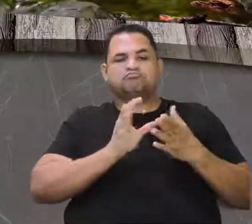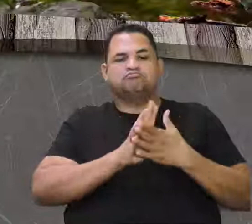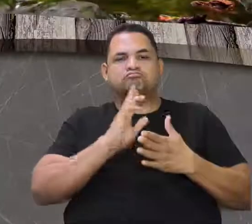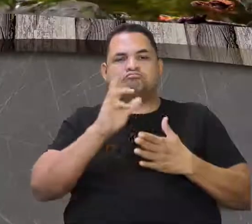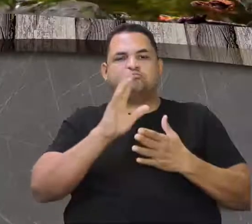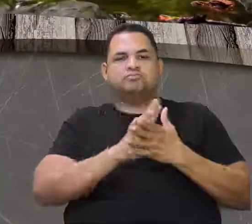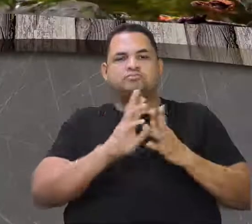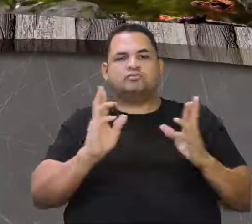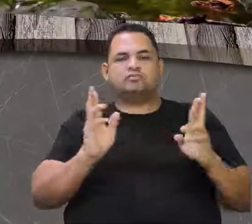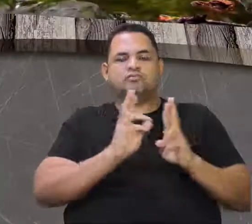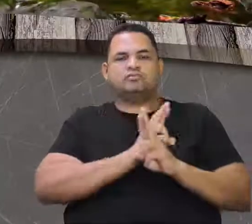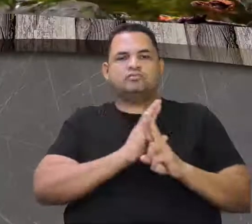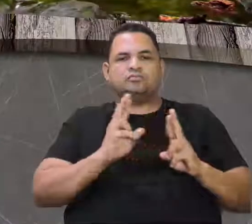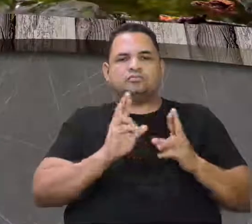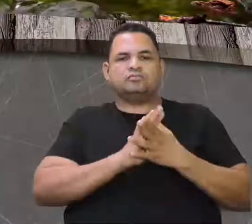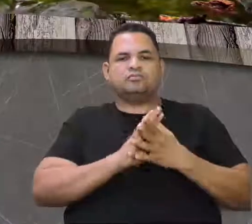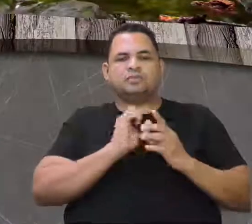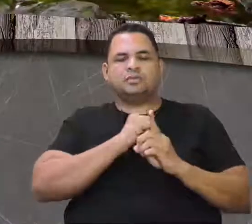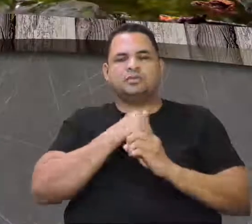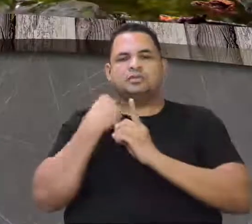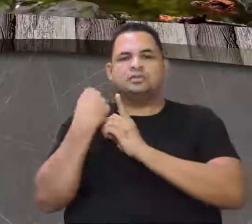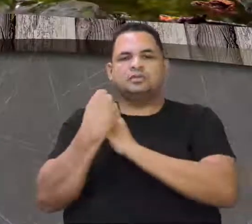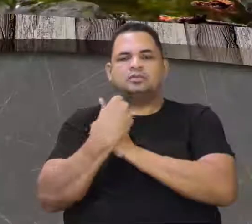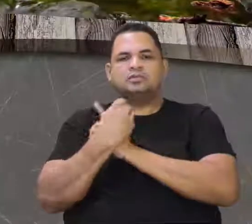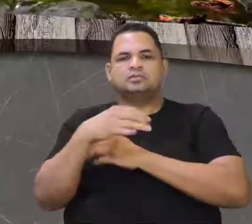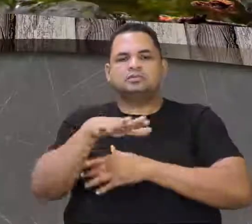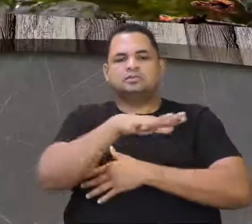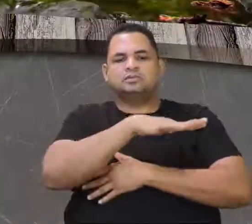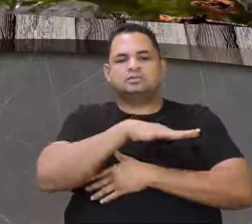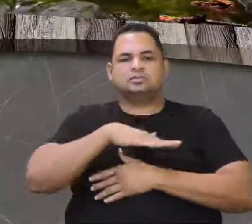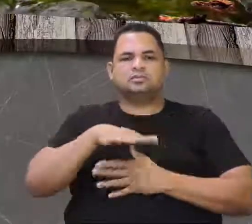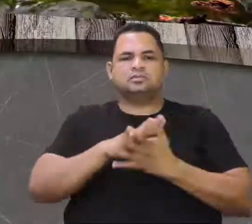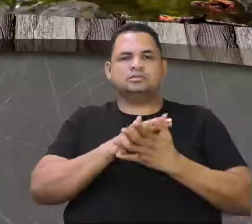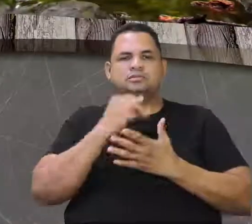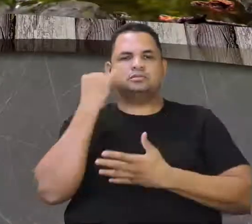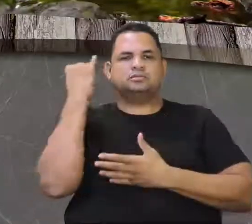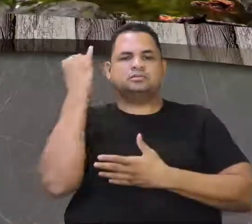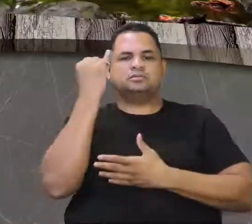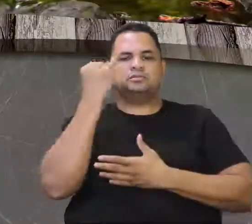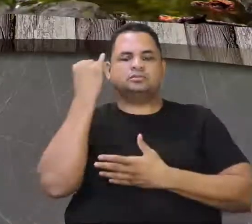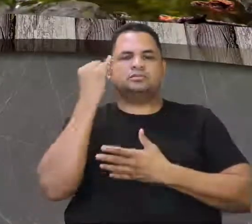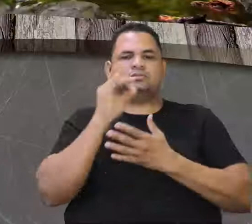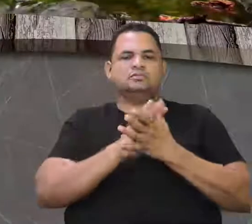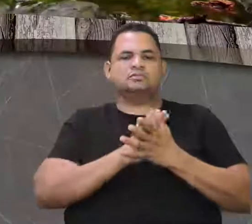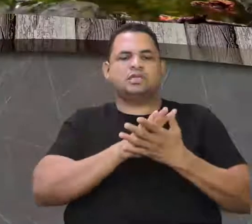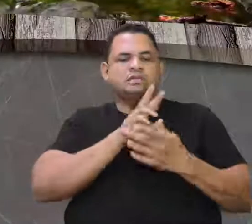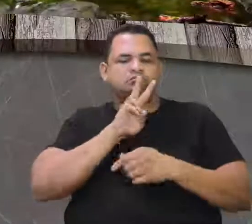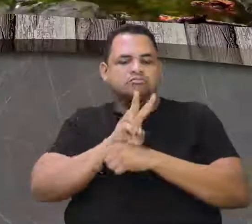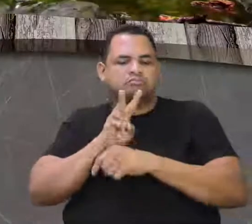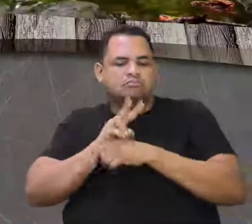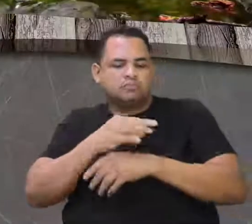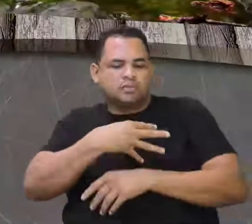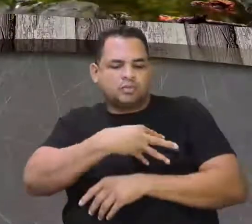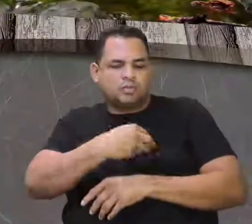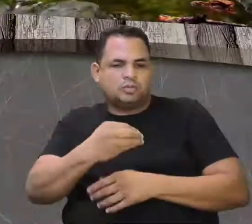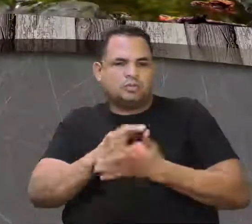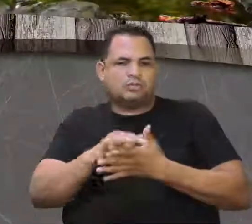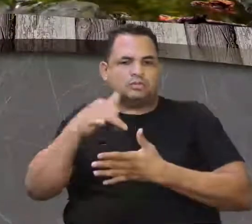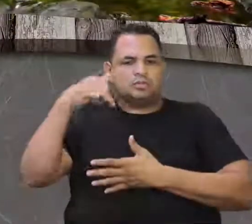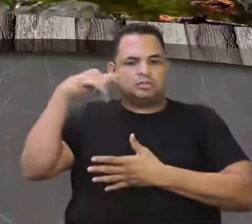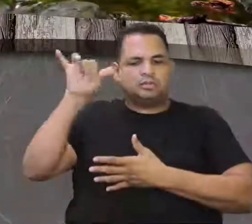uma relação muito social, muito importante para o cuidado entre os filhotes, para